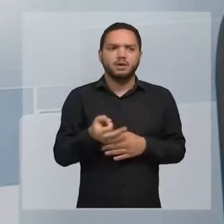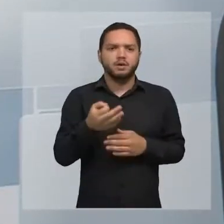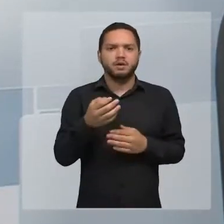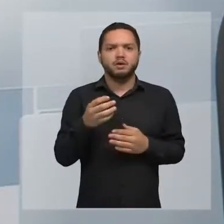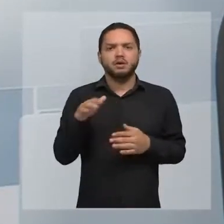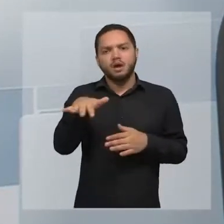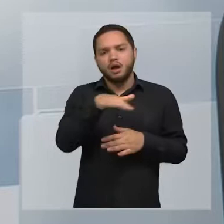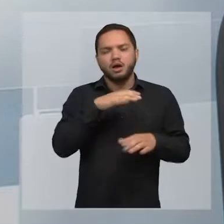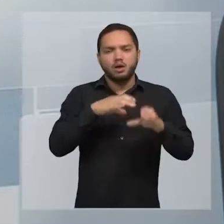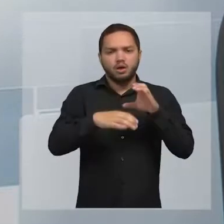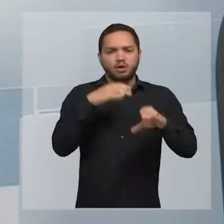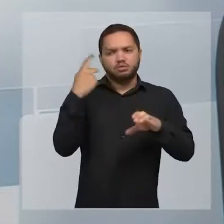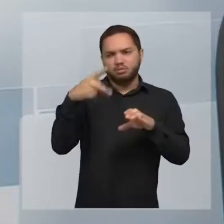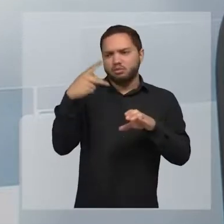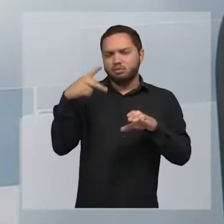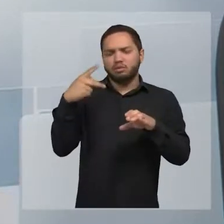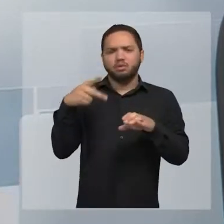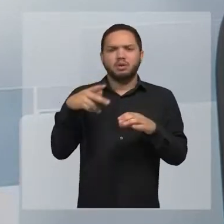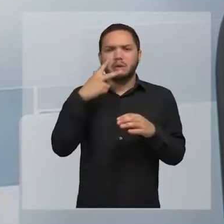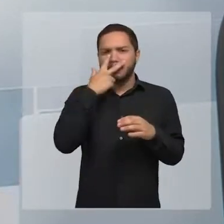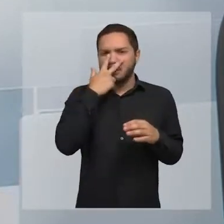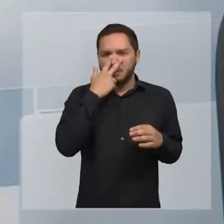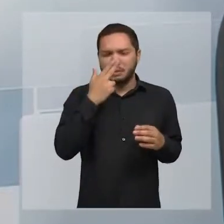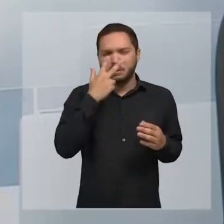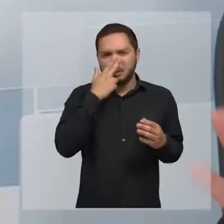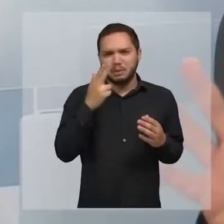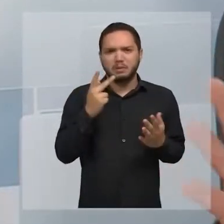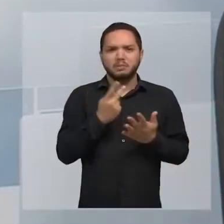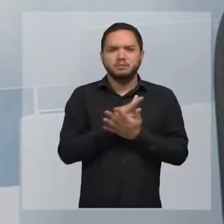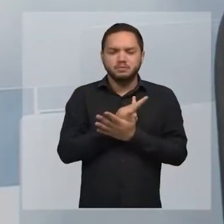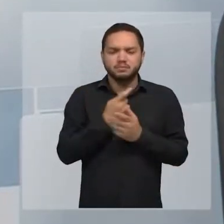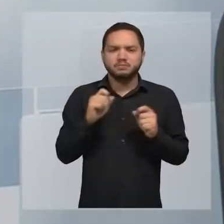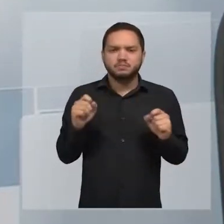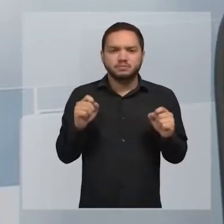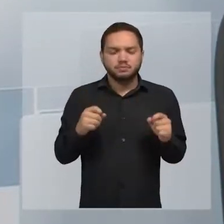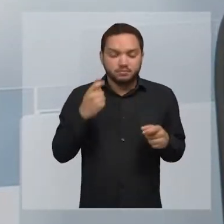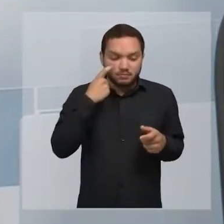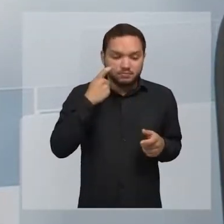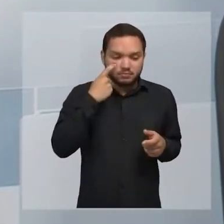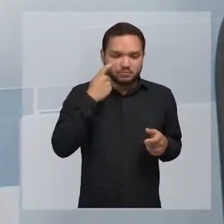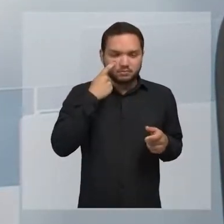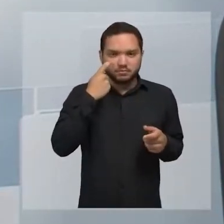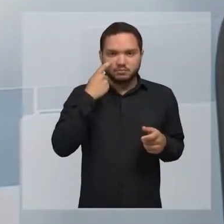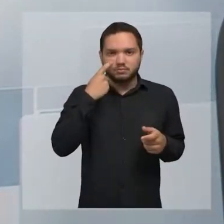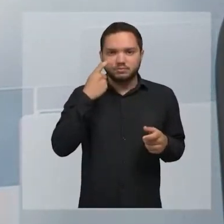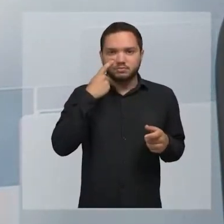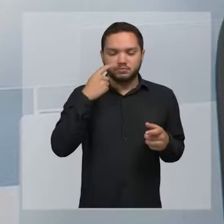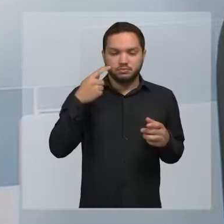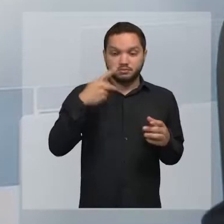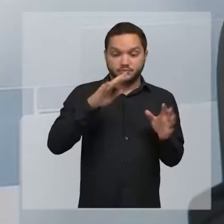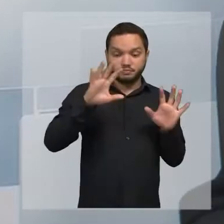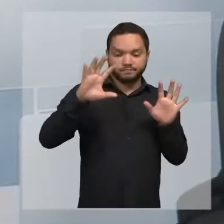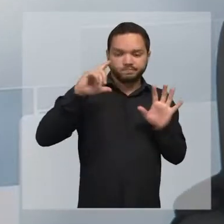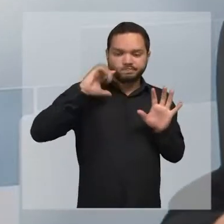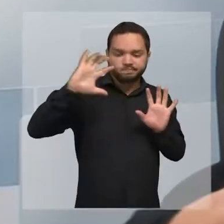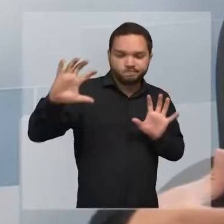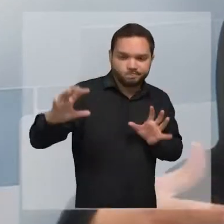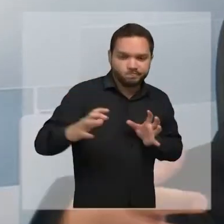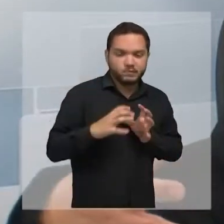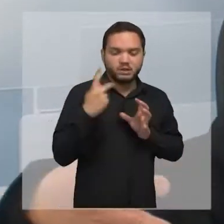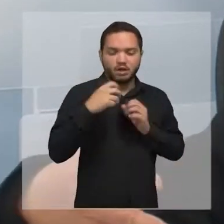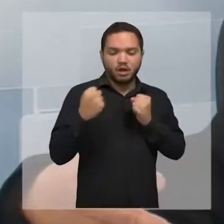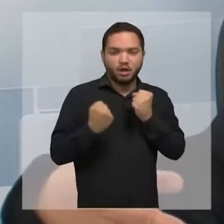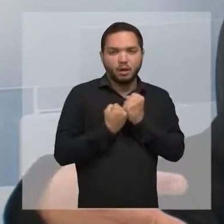avaliação, de mau uso da área de comunicação dele, está tentando agora ver se consegue reunir sua